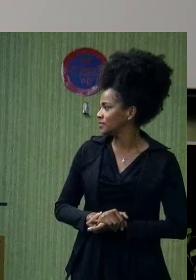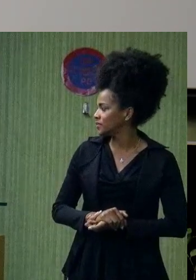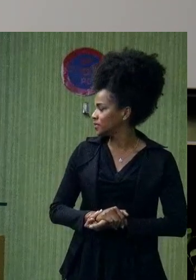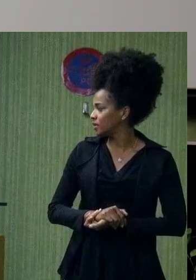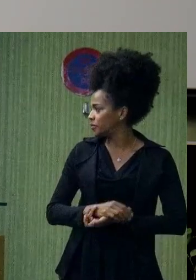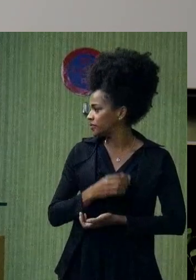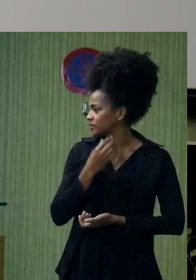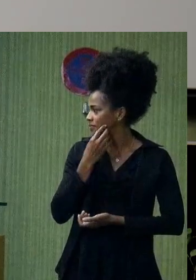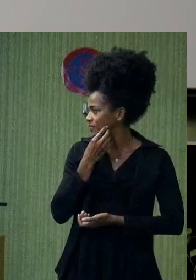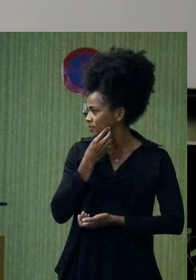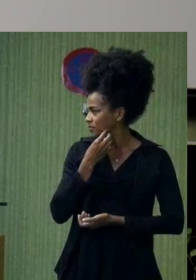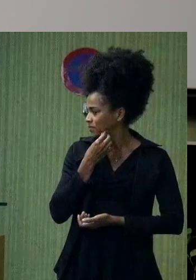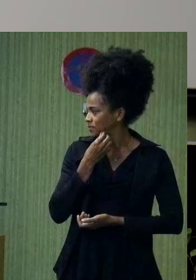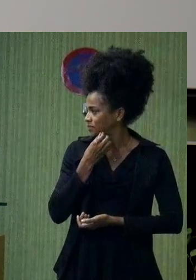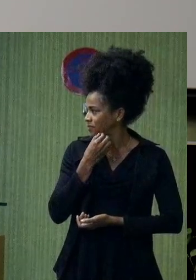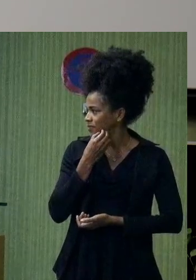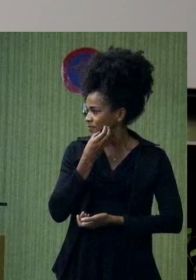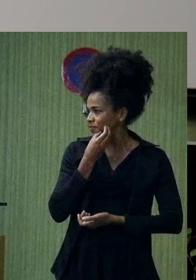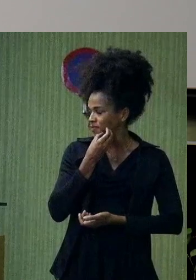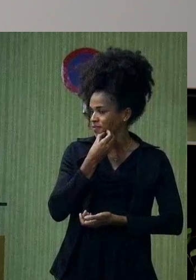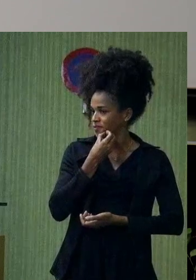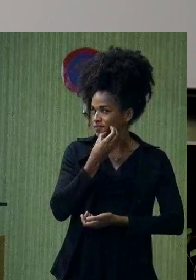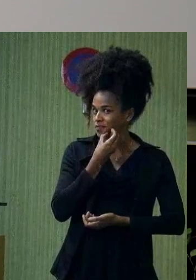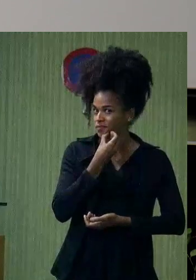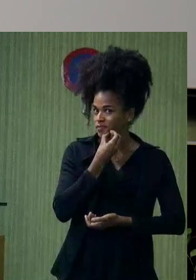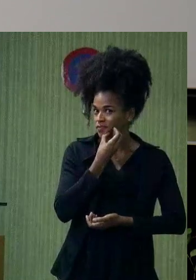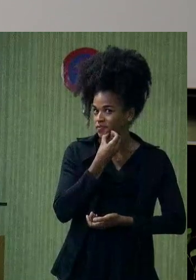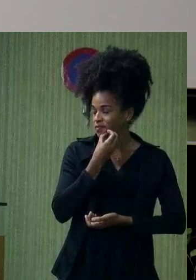escutado ou eu consigo